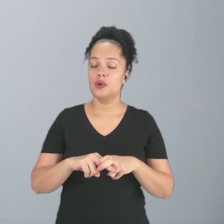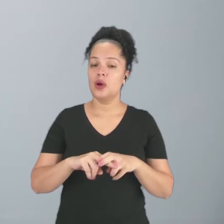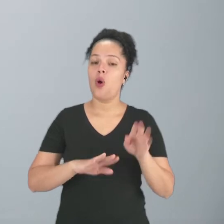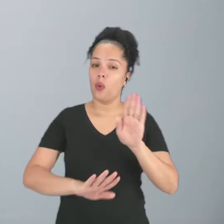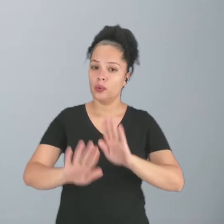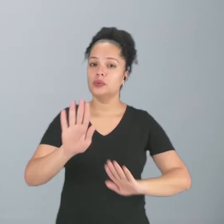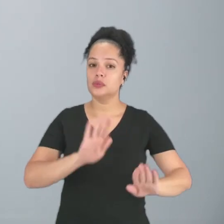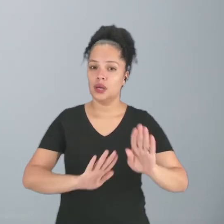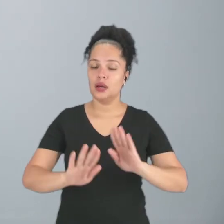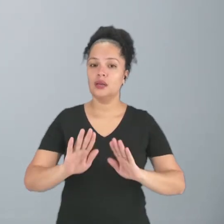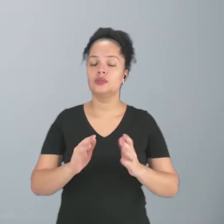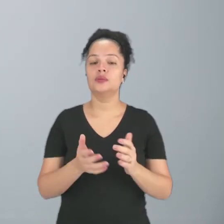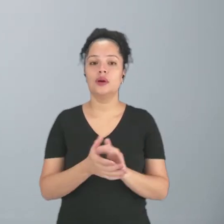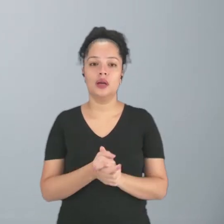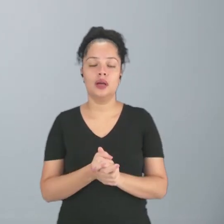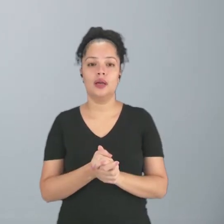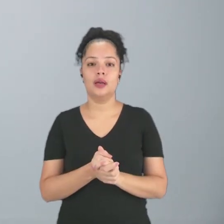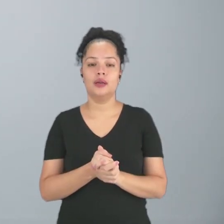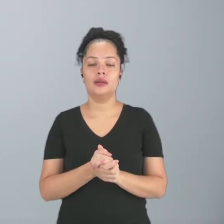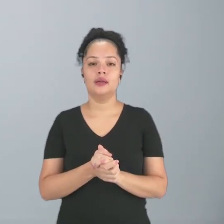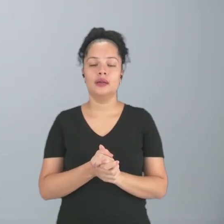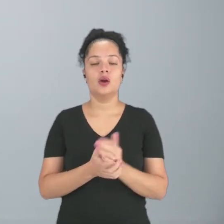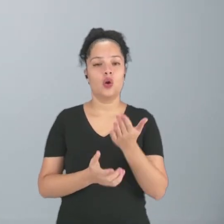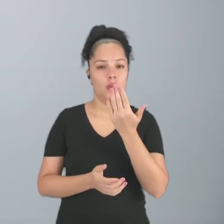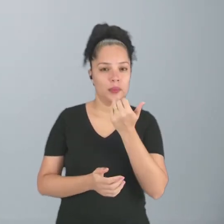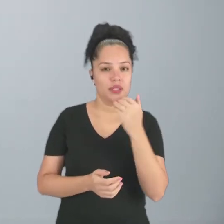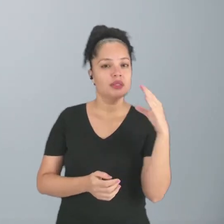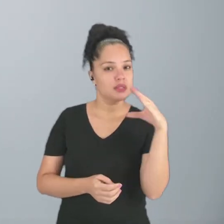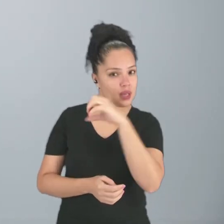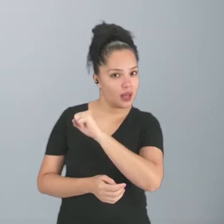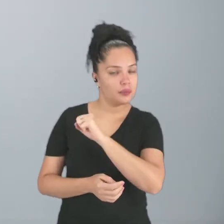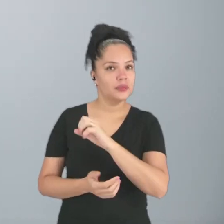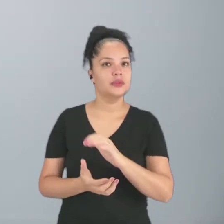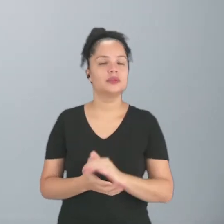alimentação. Uma alimentação à base de junk food ou fast food.